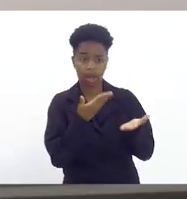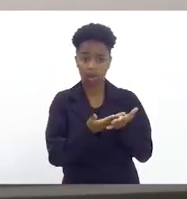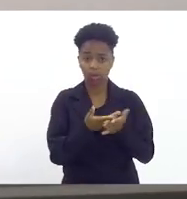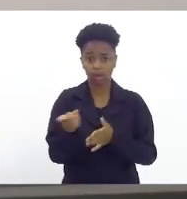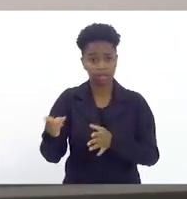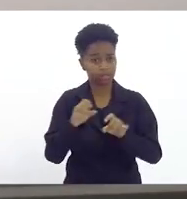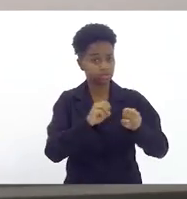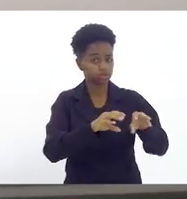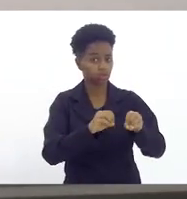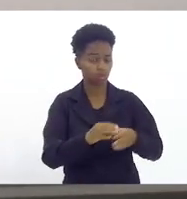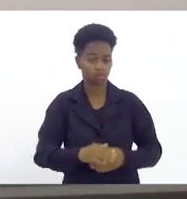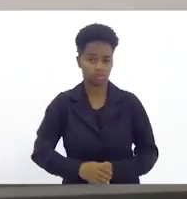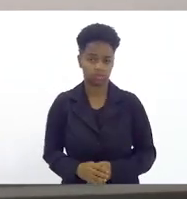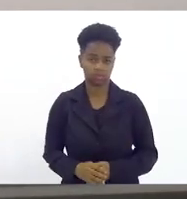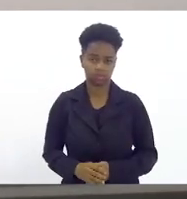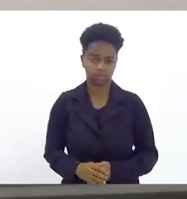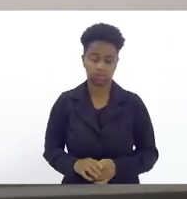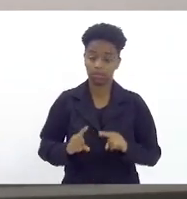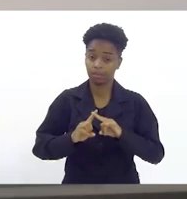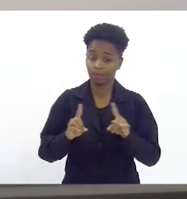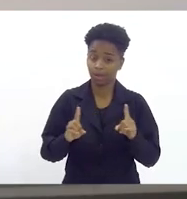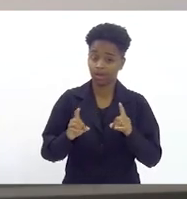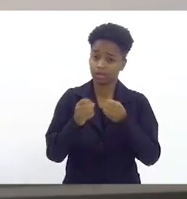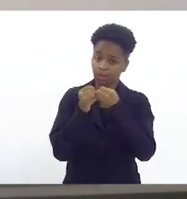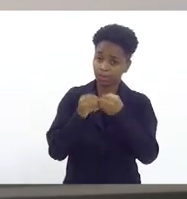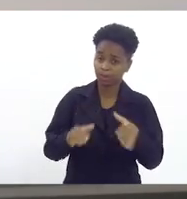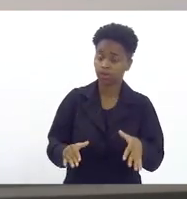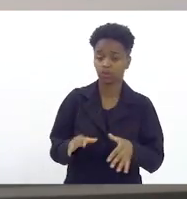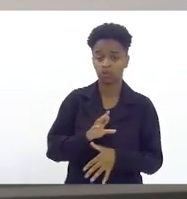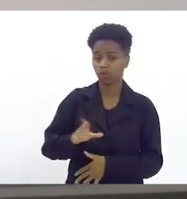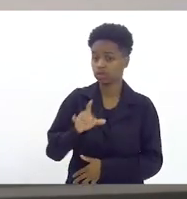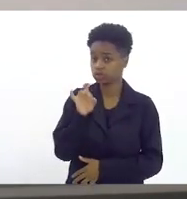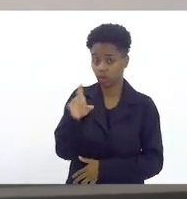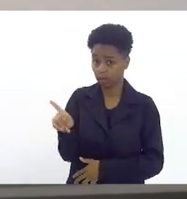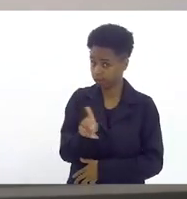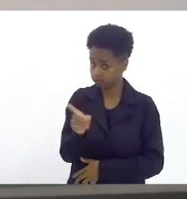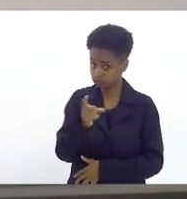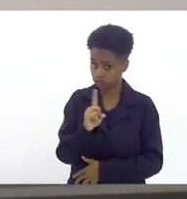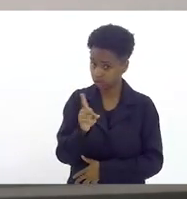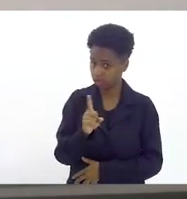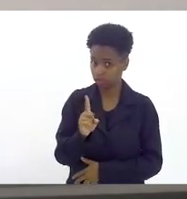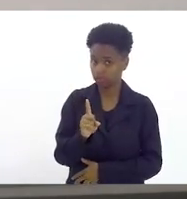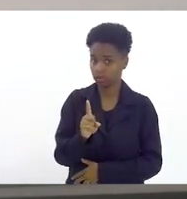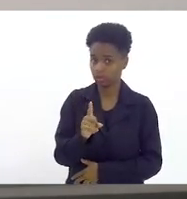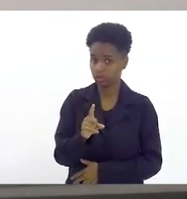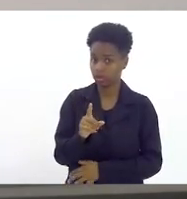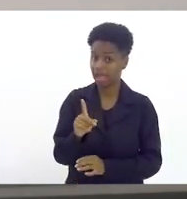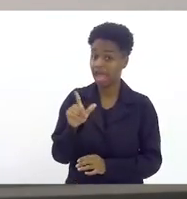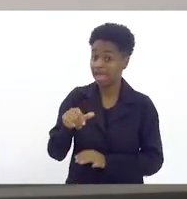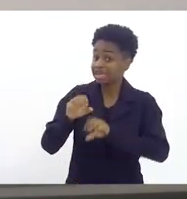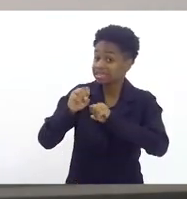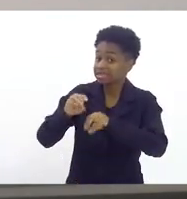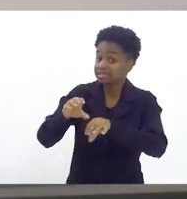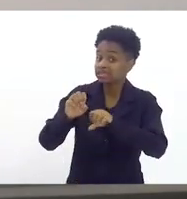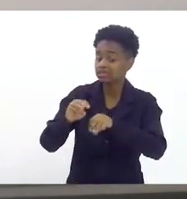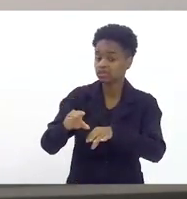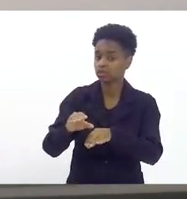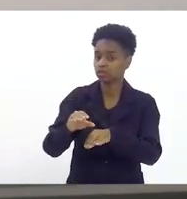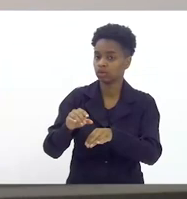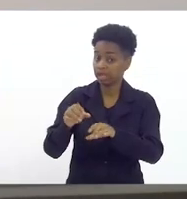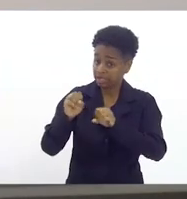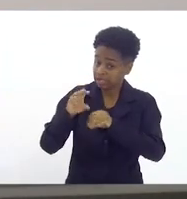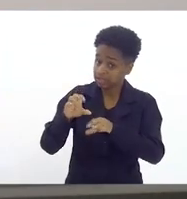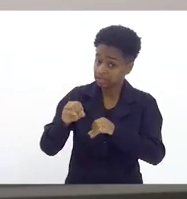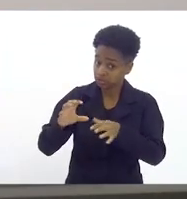agora precarização ela ela acontece não só professor e aí a gente tá falando de ensino ensino